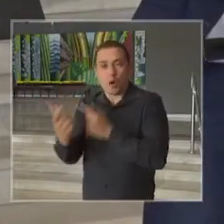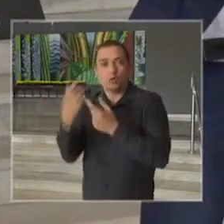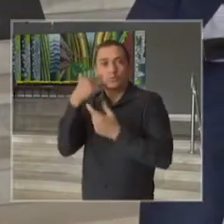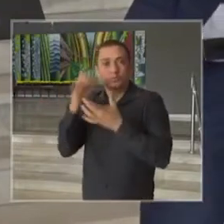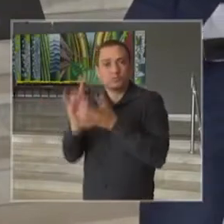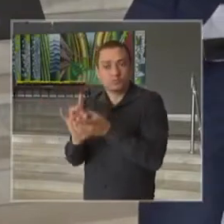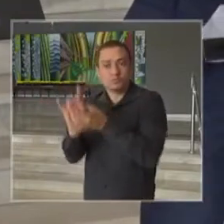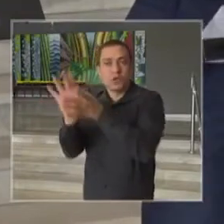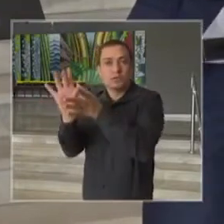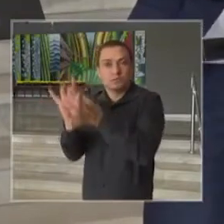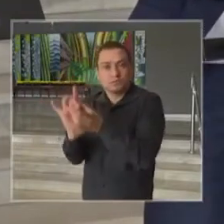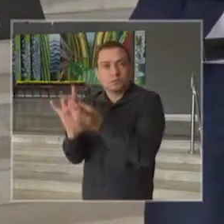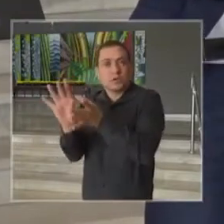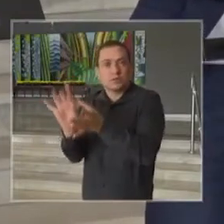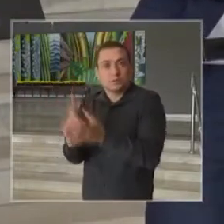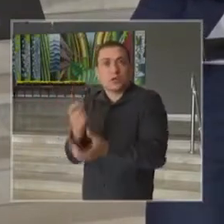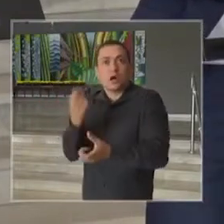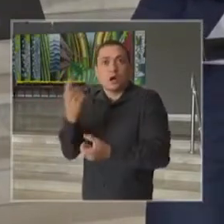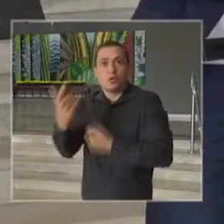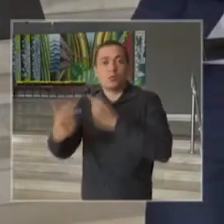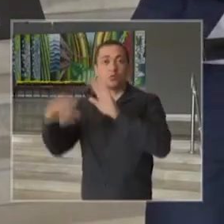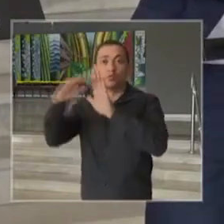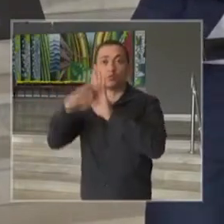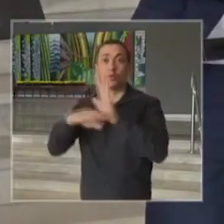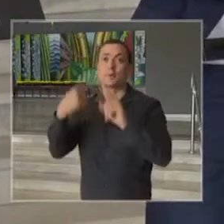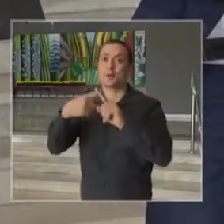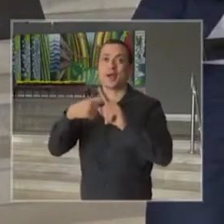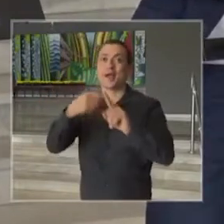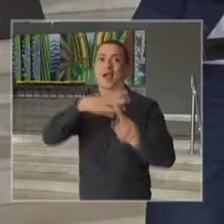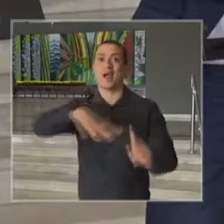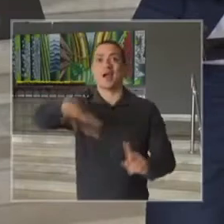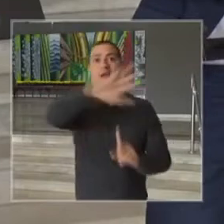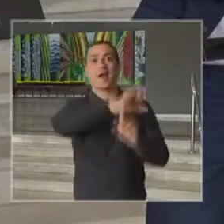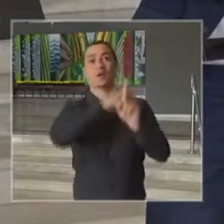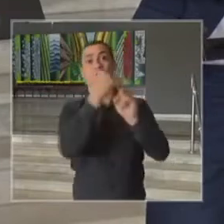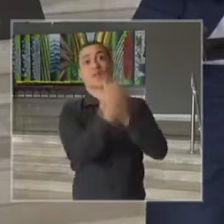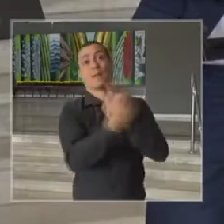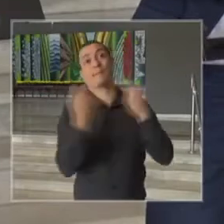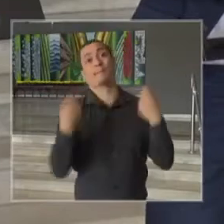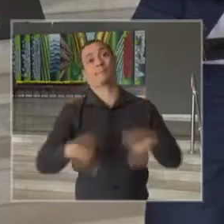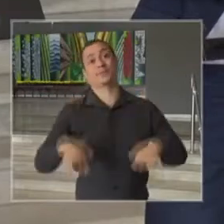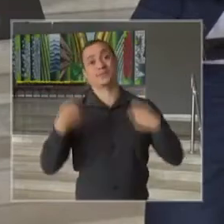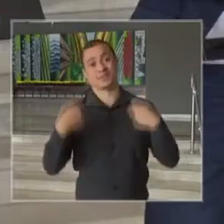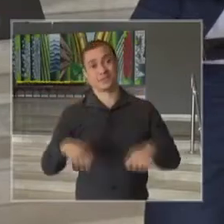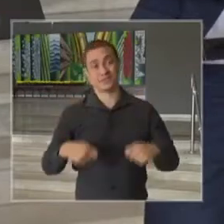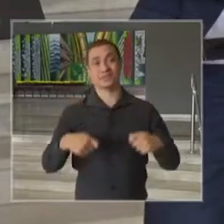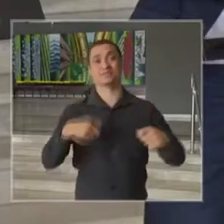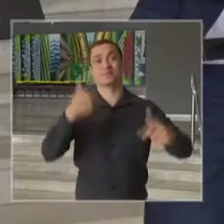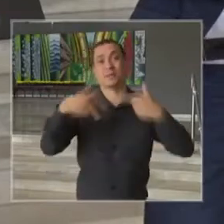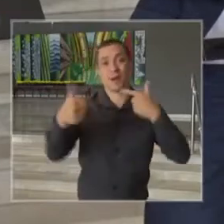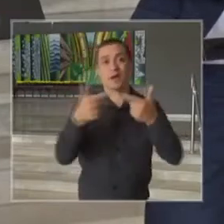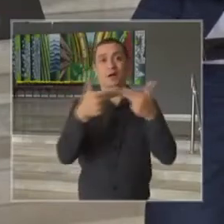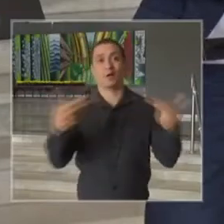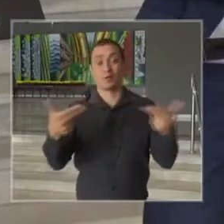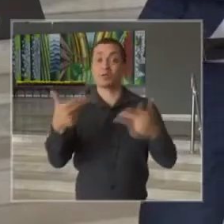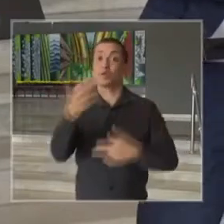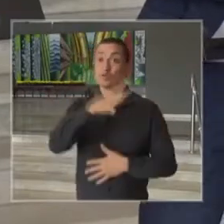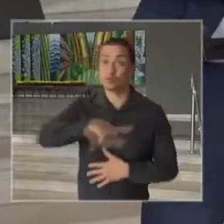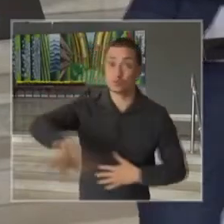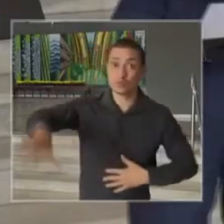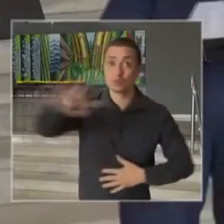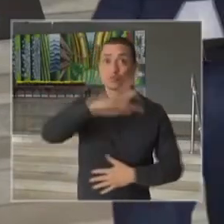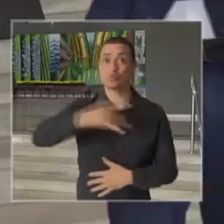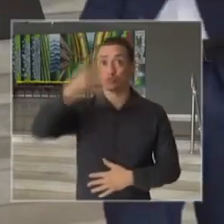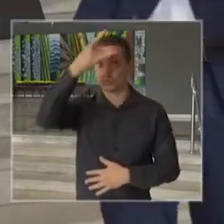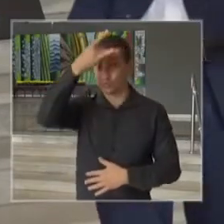entendendo que também a sociedade tem outras necessidades, é preciso que todos sobrevivamos a